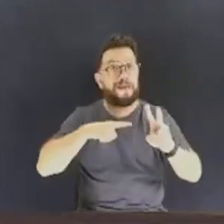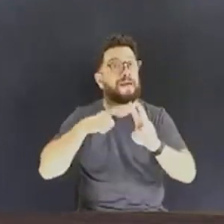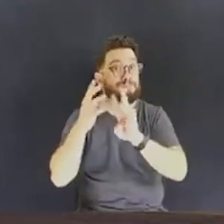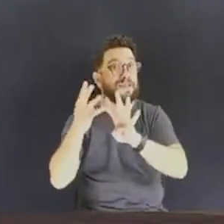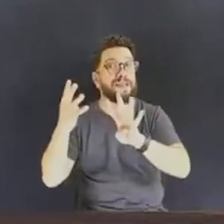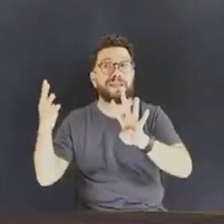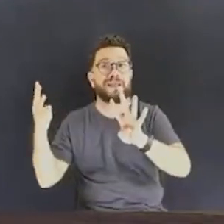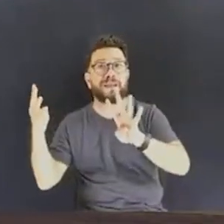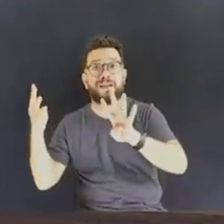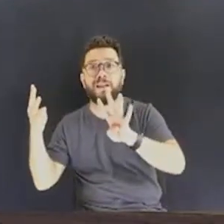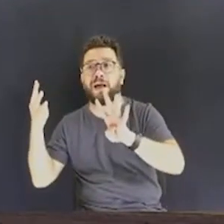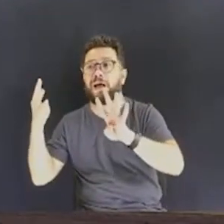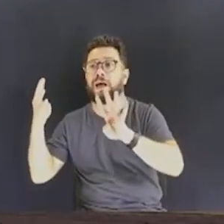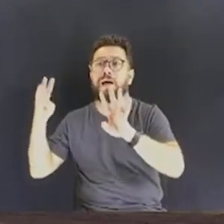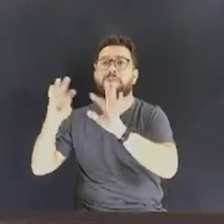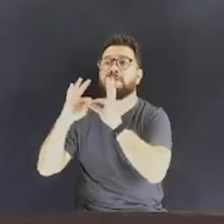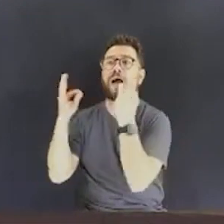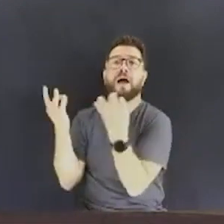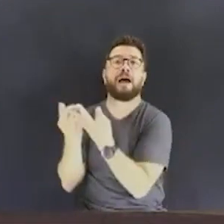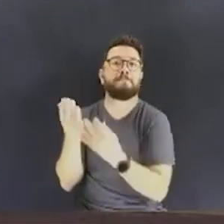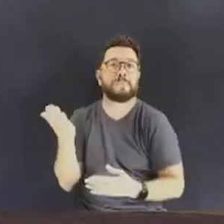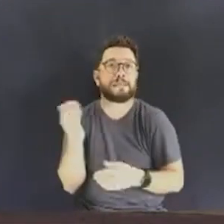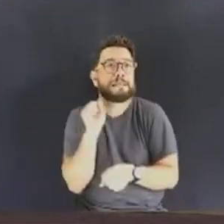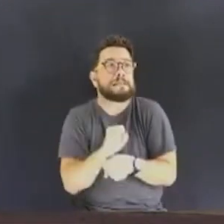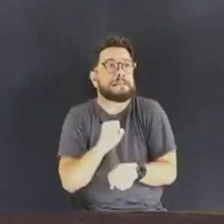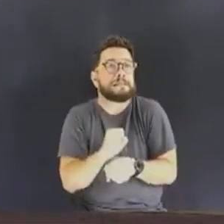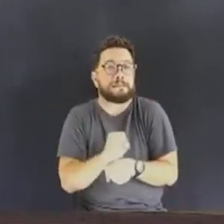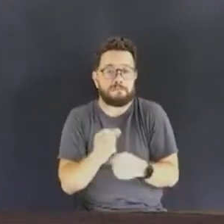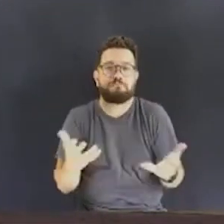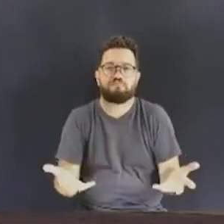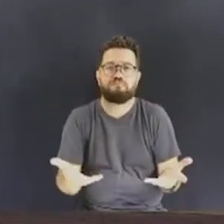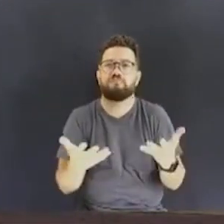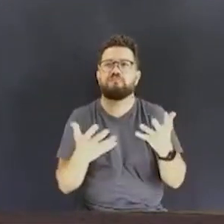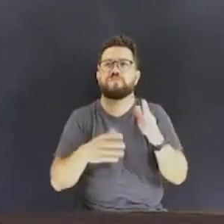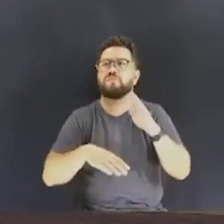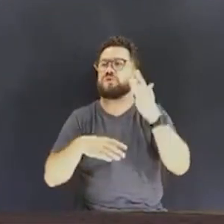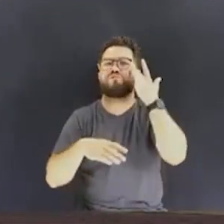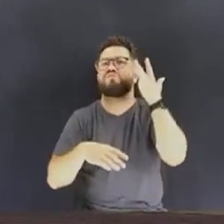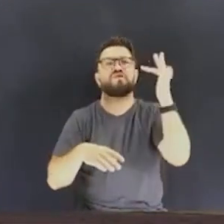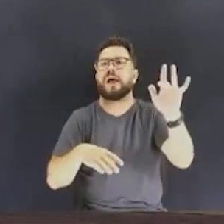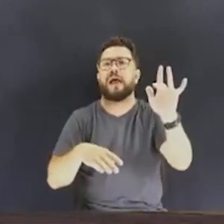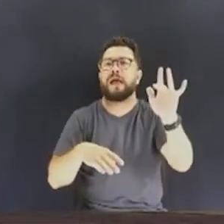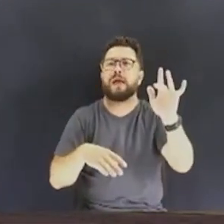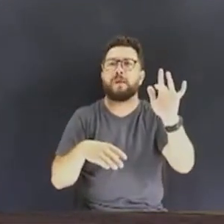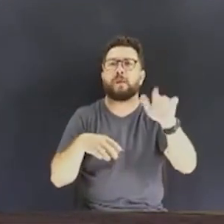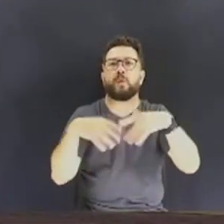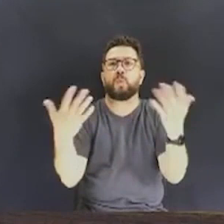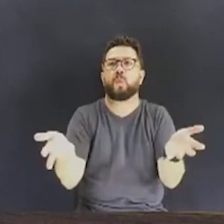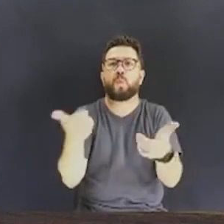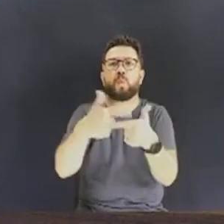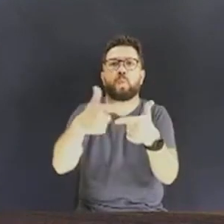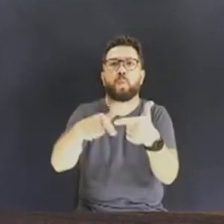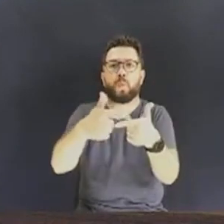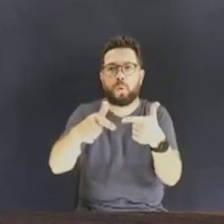uma vez que parece que não é tanto de investimento, estrutura física existe, né? Nós temos informações que tem vários